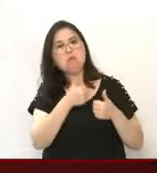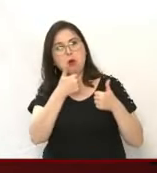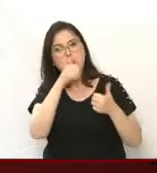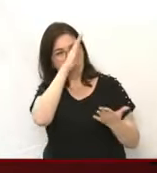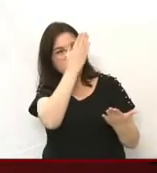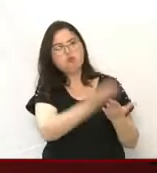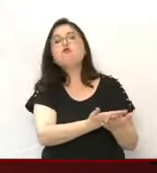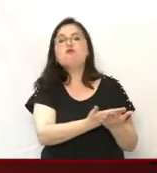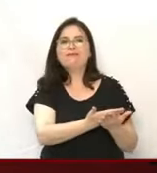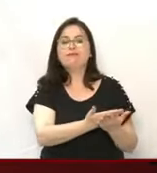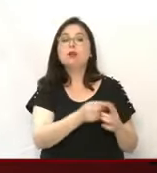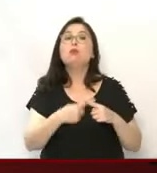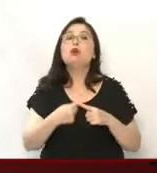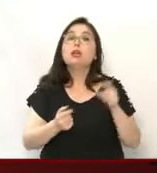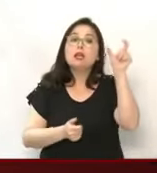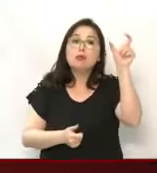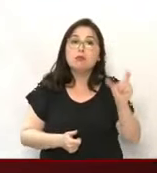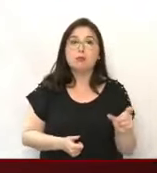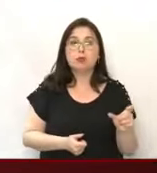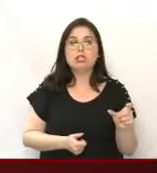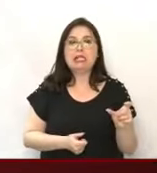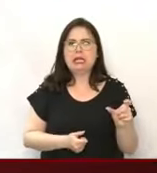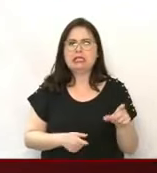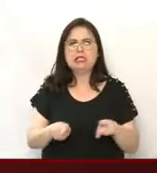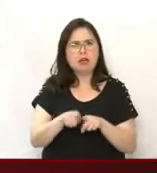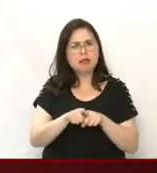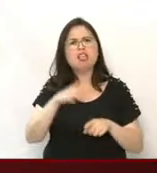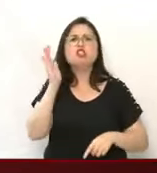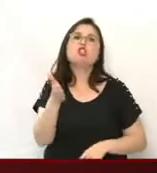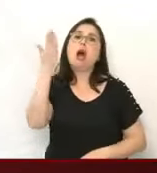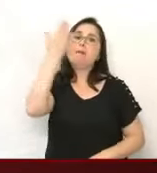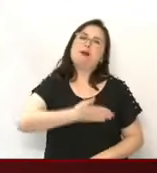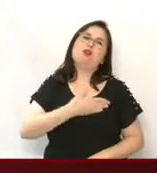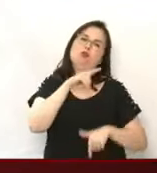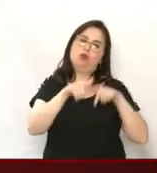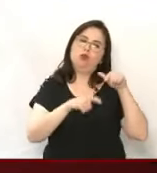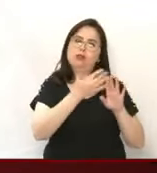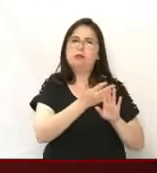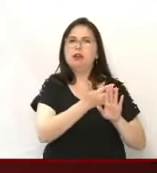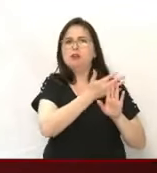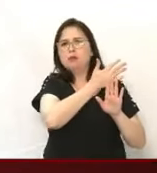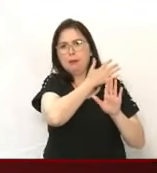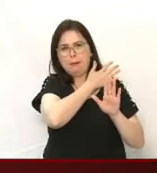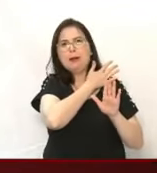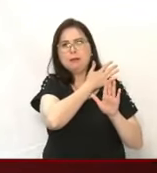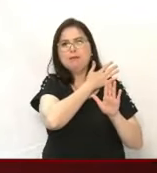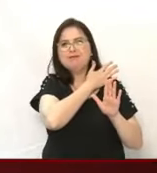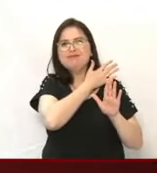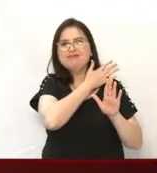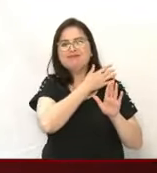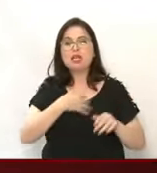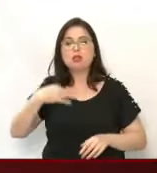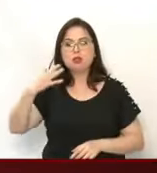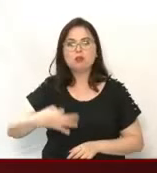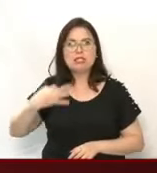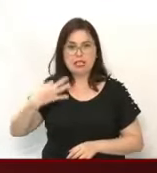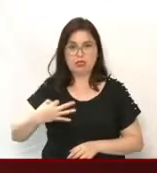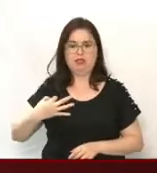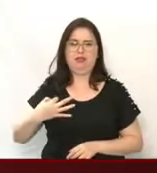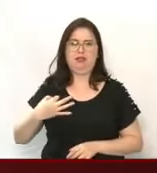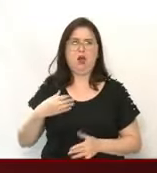e comprometimento que essa categoria merece. Já provou isso. Tenho certeza que poderá contar